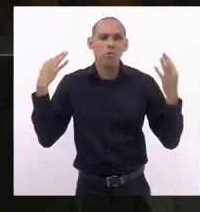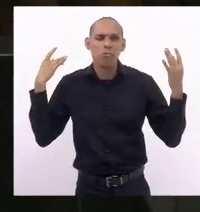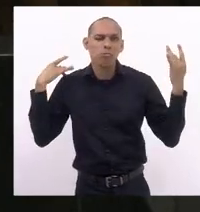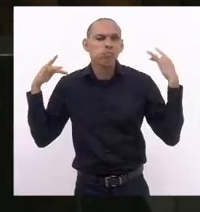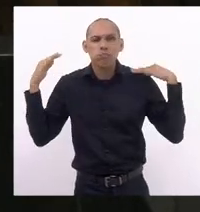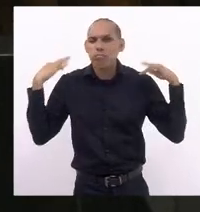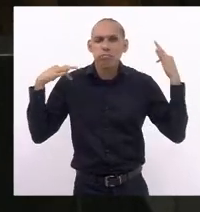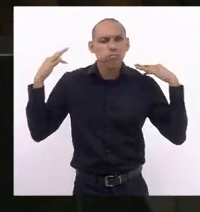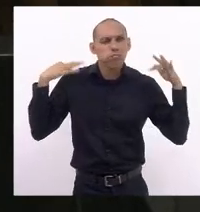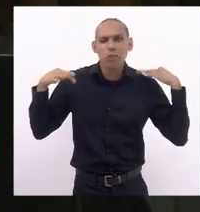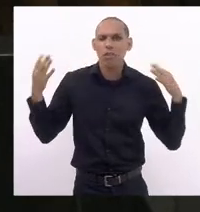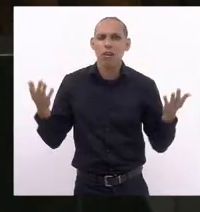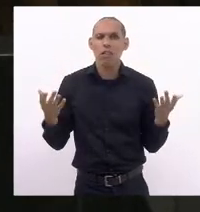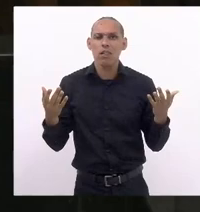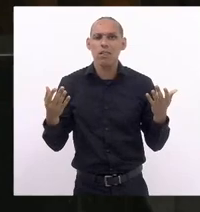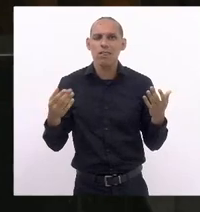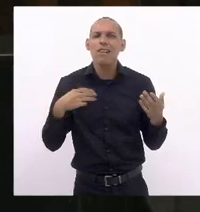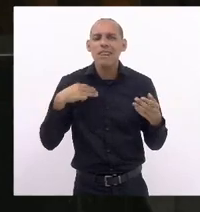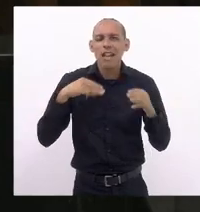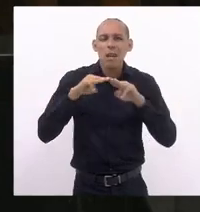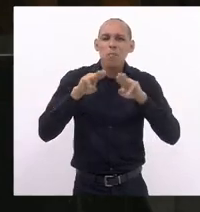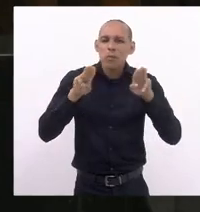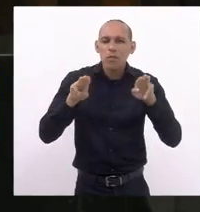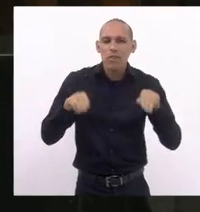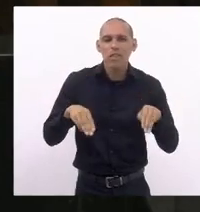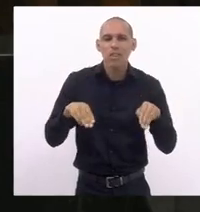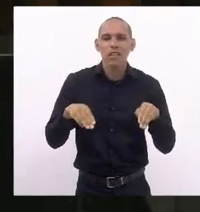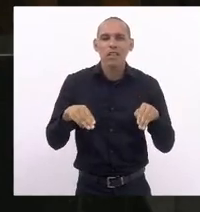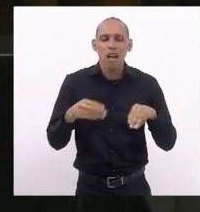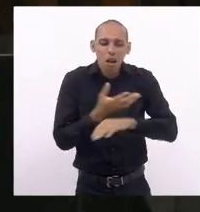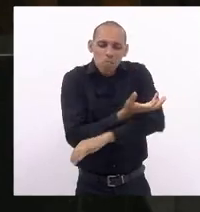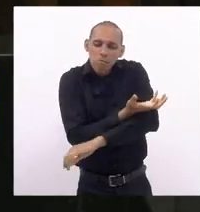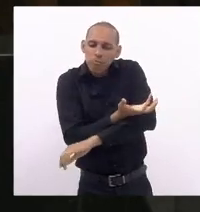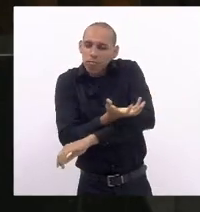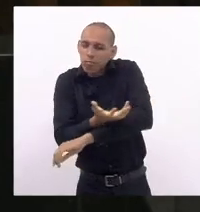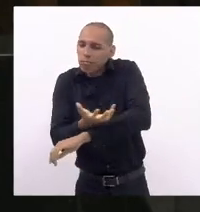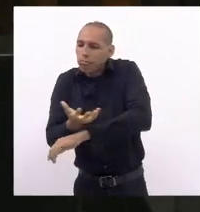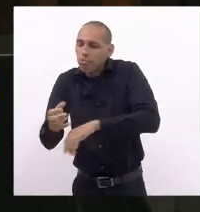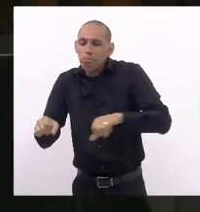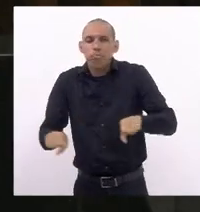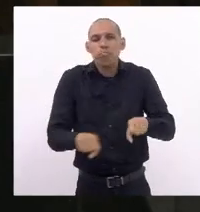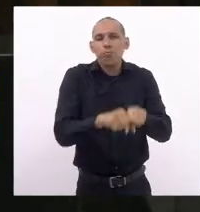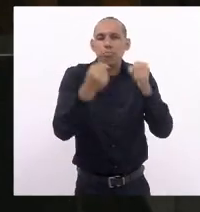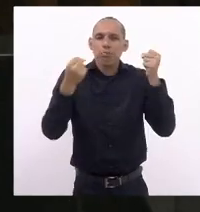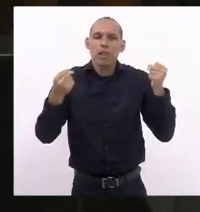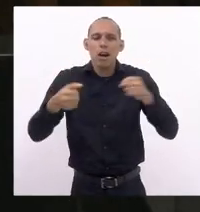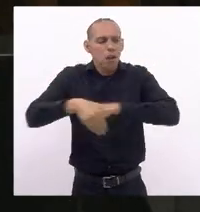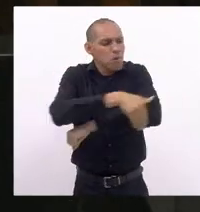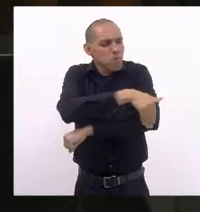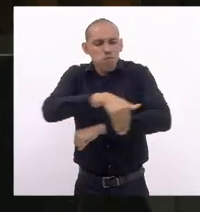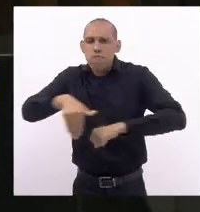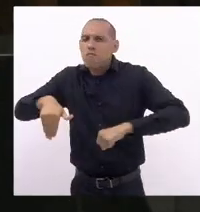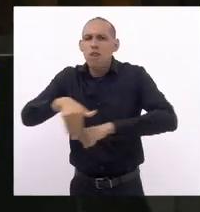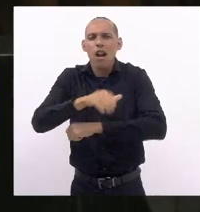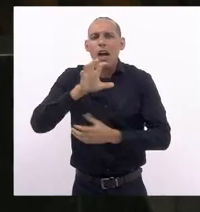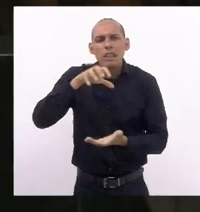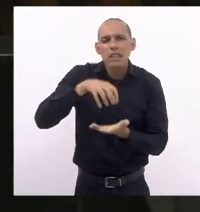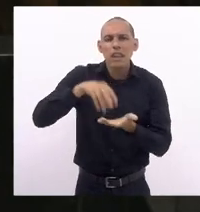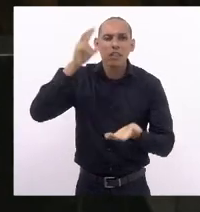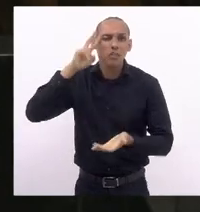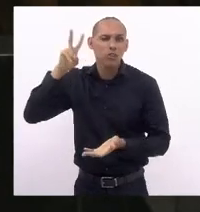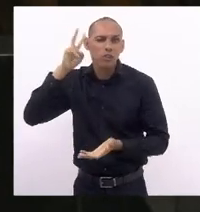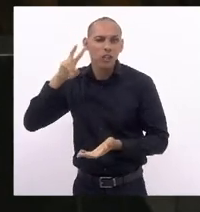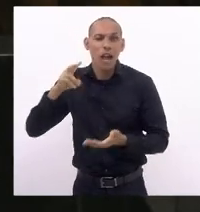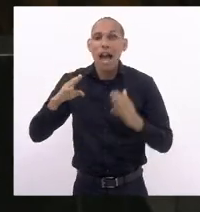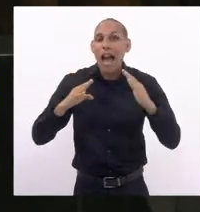museu, o jardim do museu destruído, todas as avenidas principais da cidade, o centro histórico destruído. A